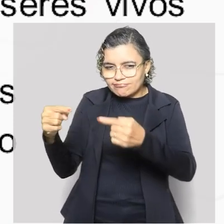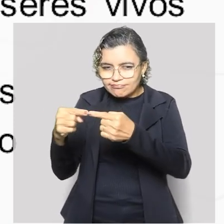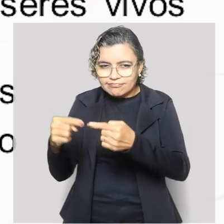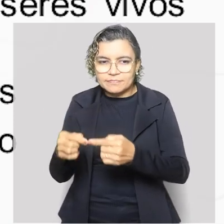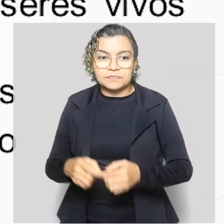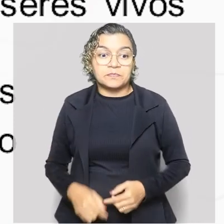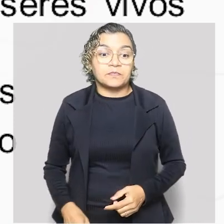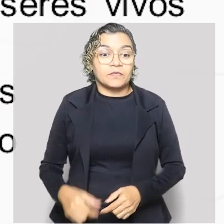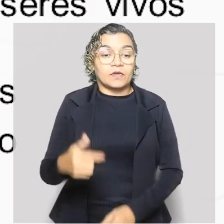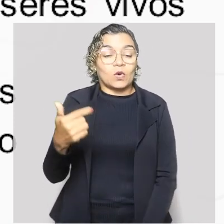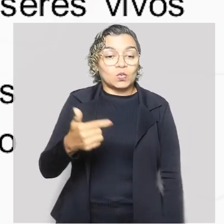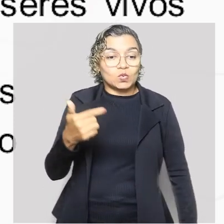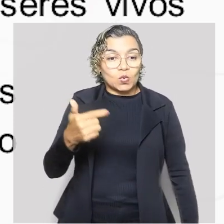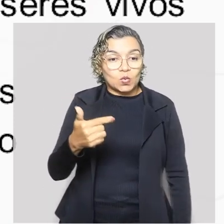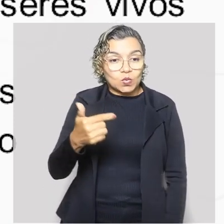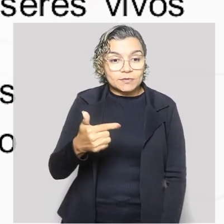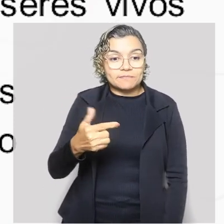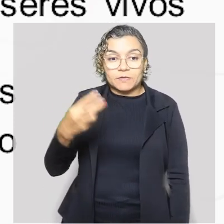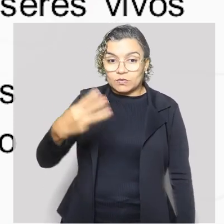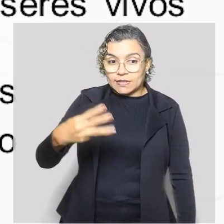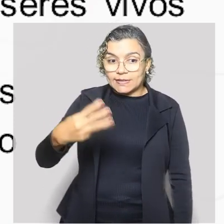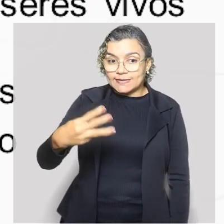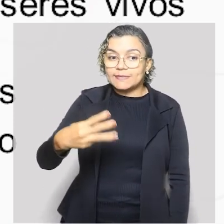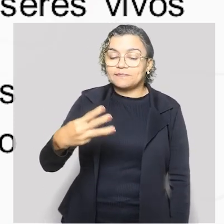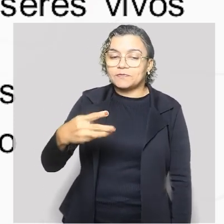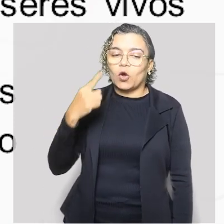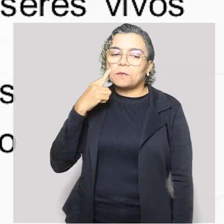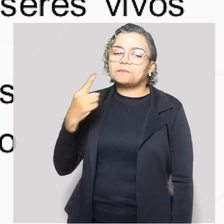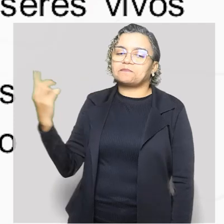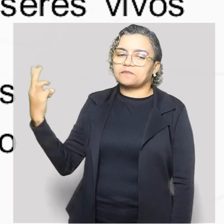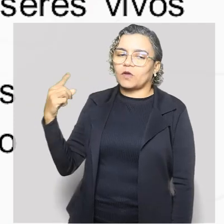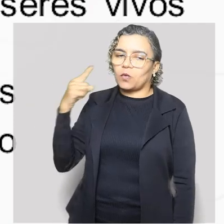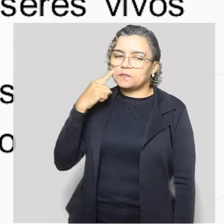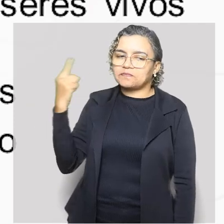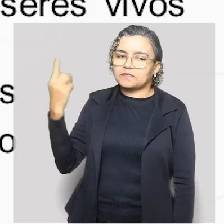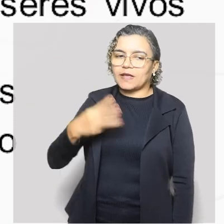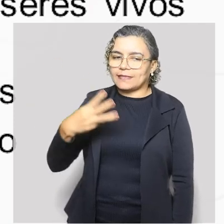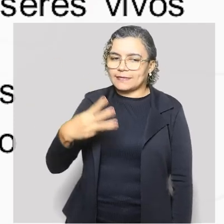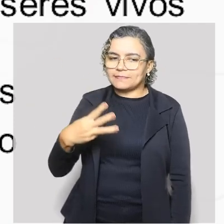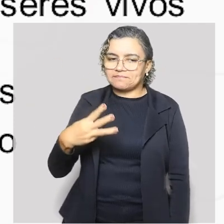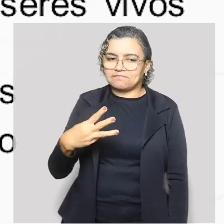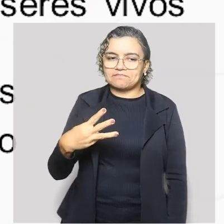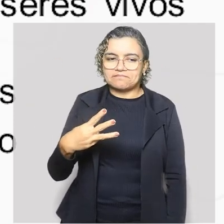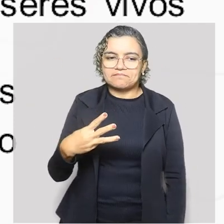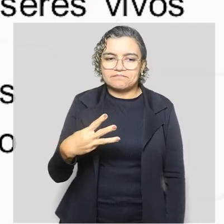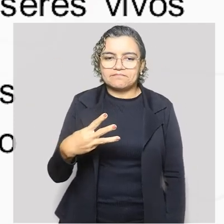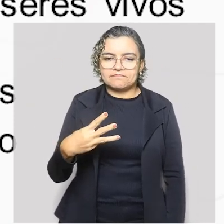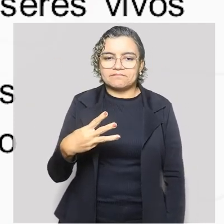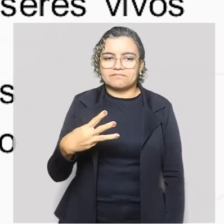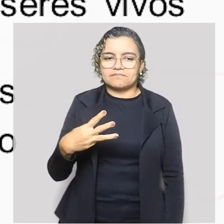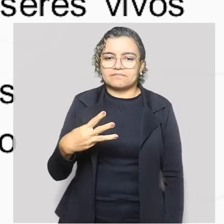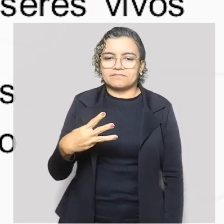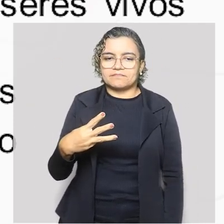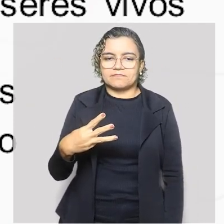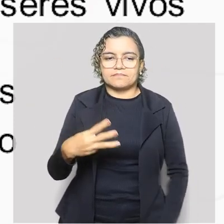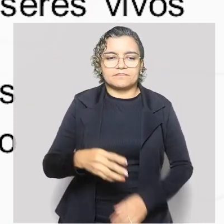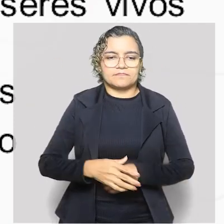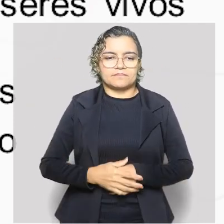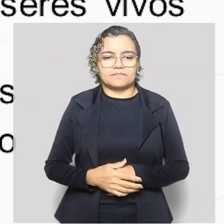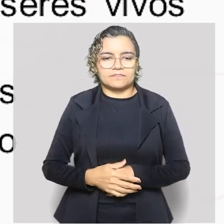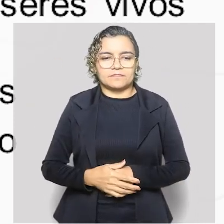código universal. E 3. Quando considerados como populações, os seres vivos se modificam ao longo do